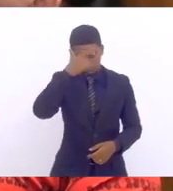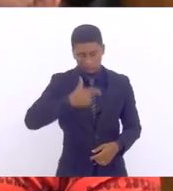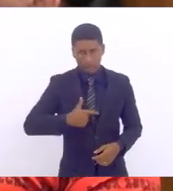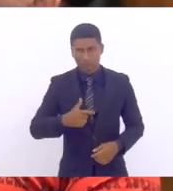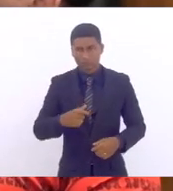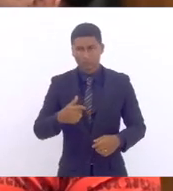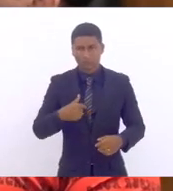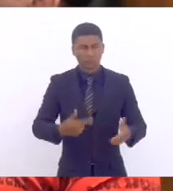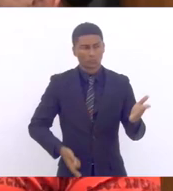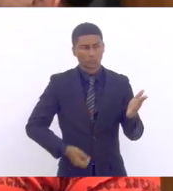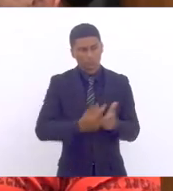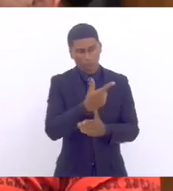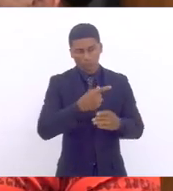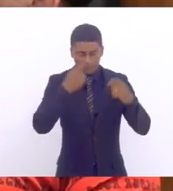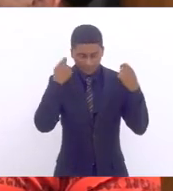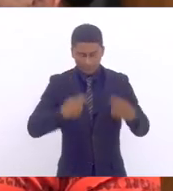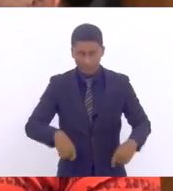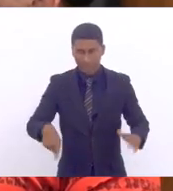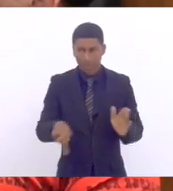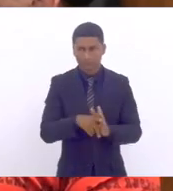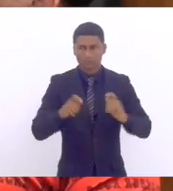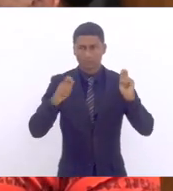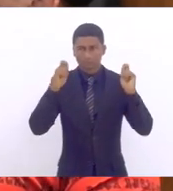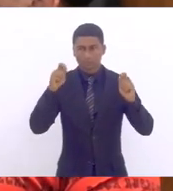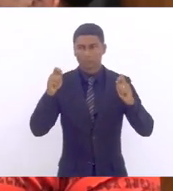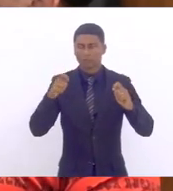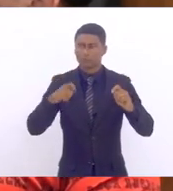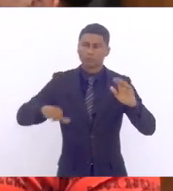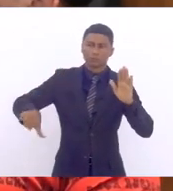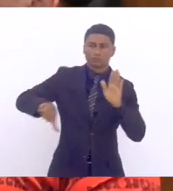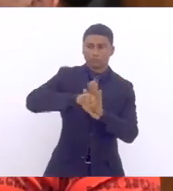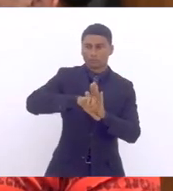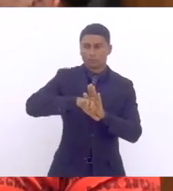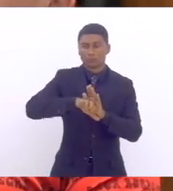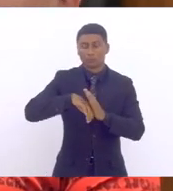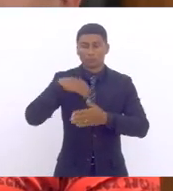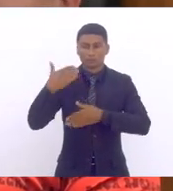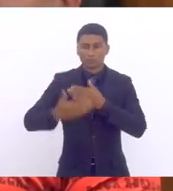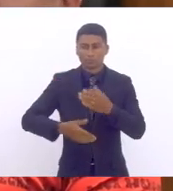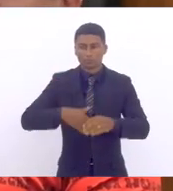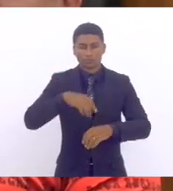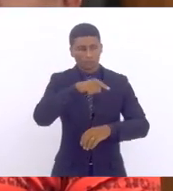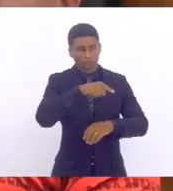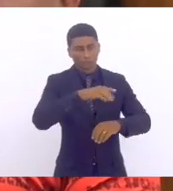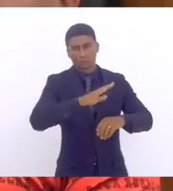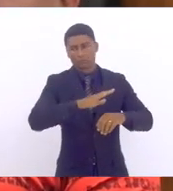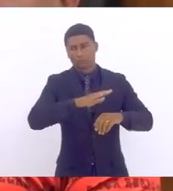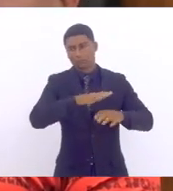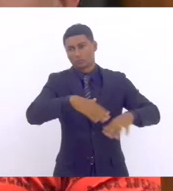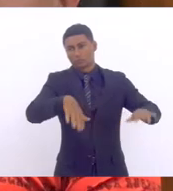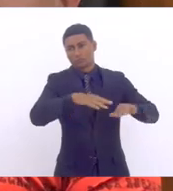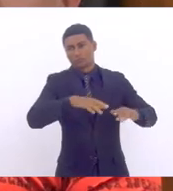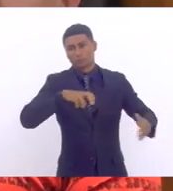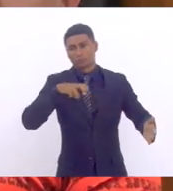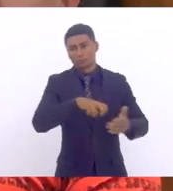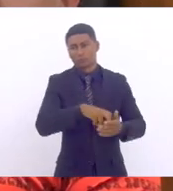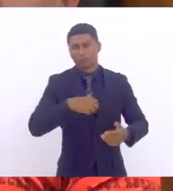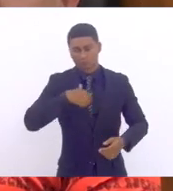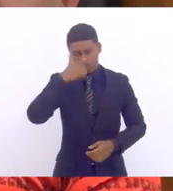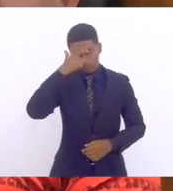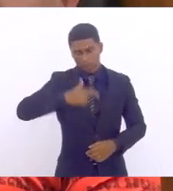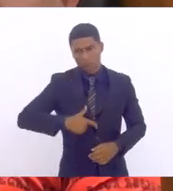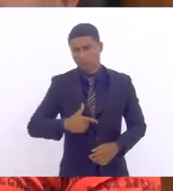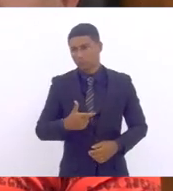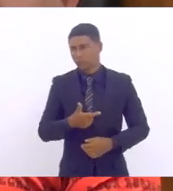uma camisa de uma torcida organizada, praticar um ato delituoso e a torcida ser responsabilizada, enquanto eu permaneço impune